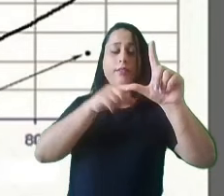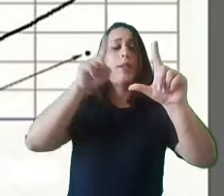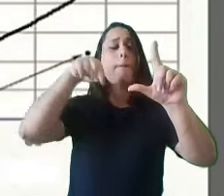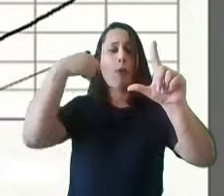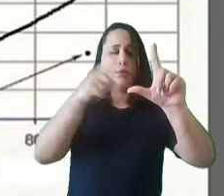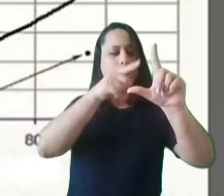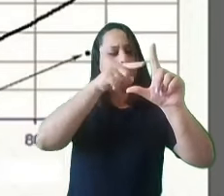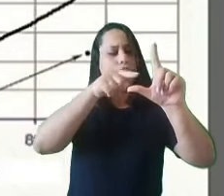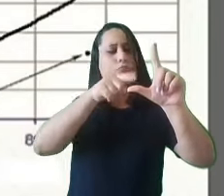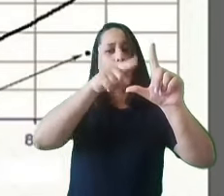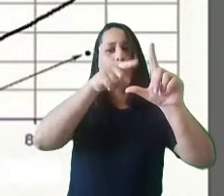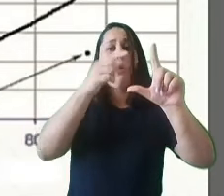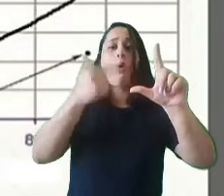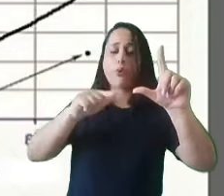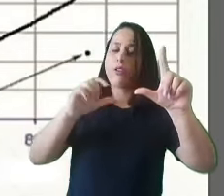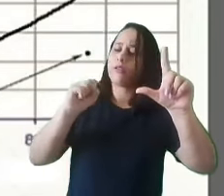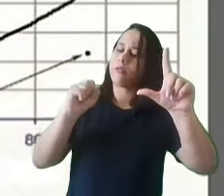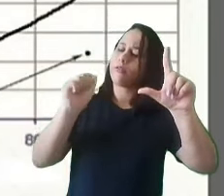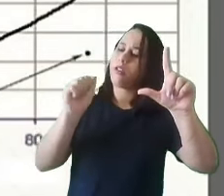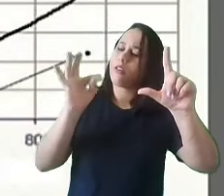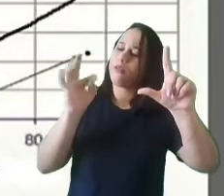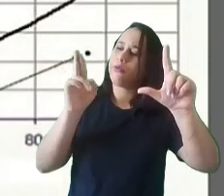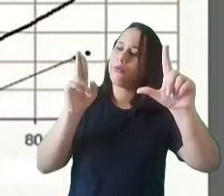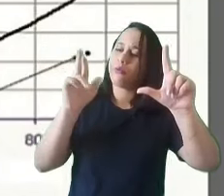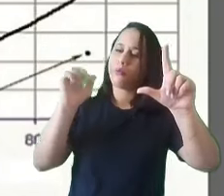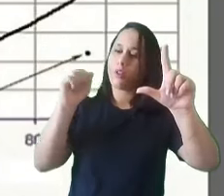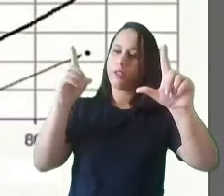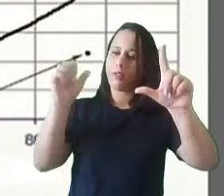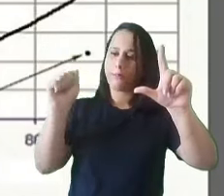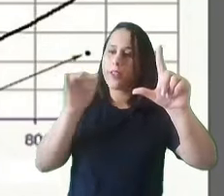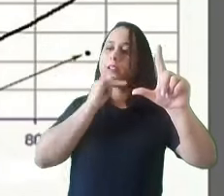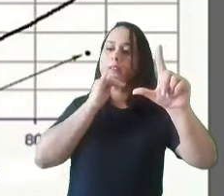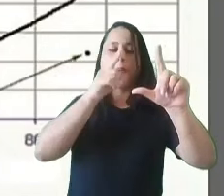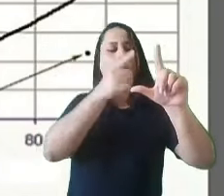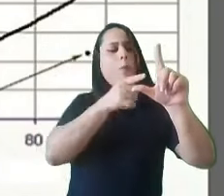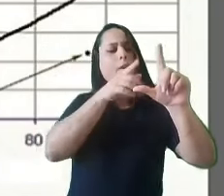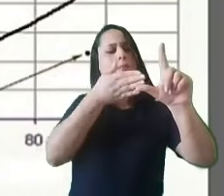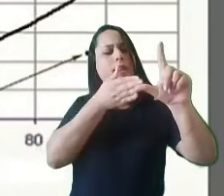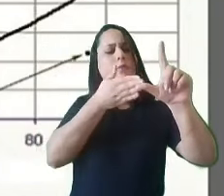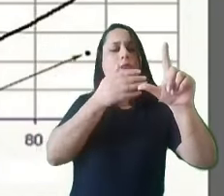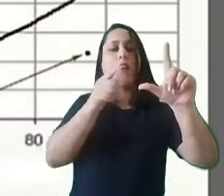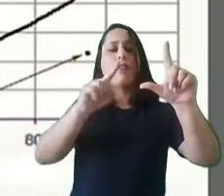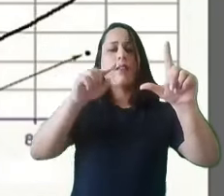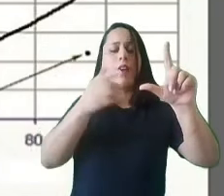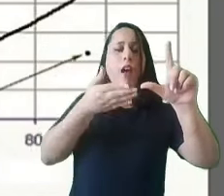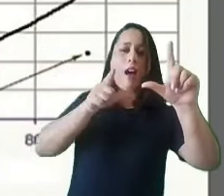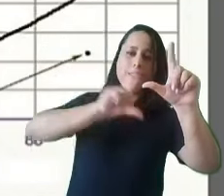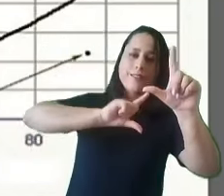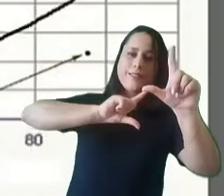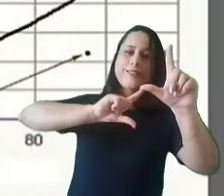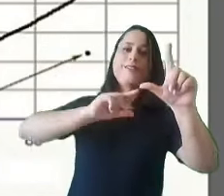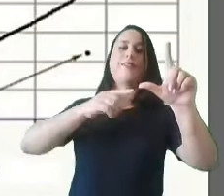em uma solução insaturada do nitrato de potássio.